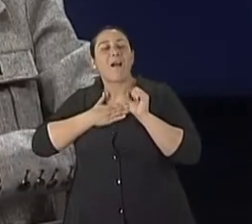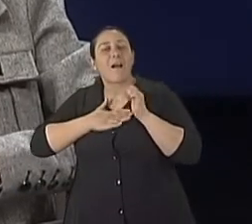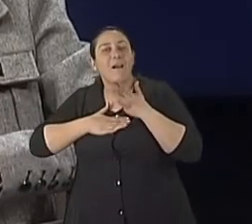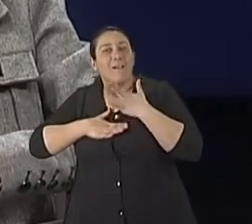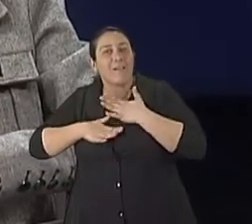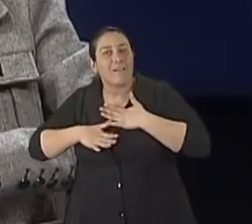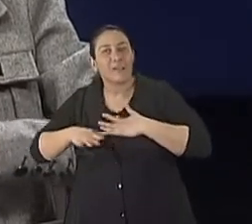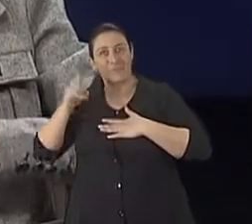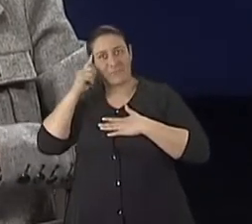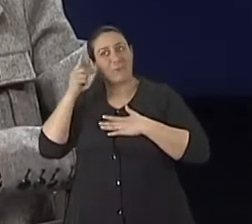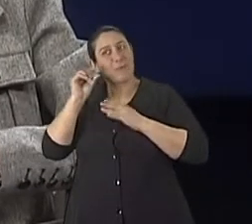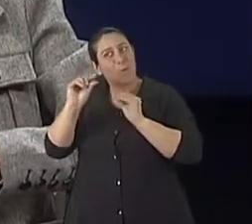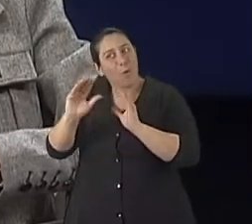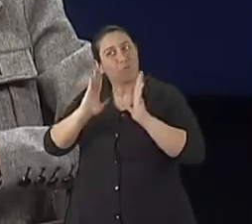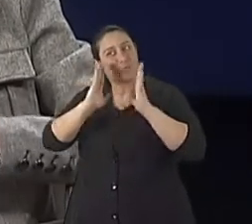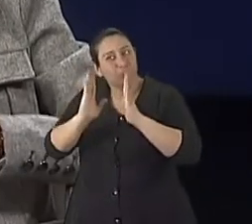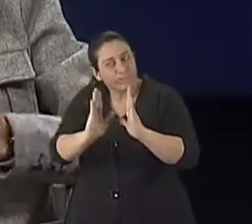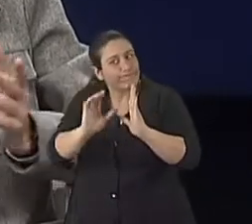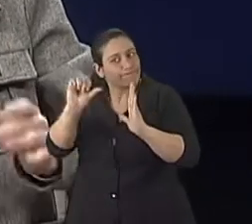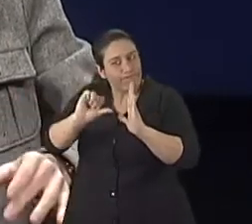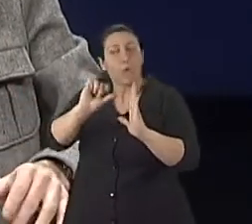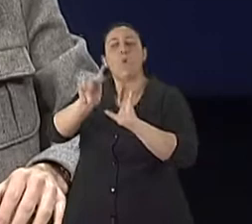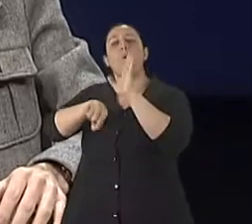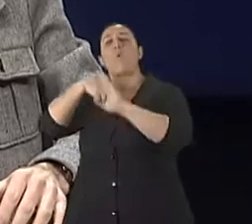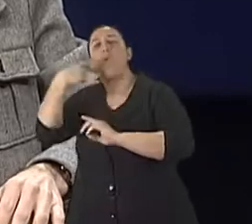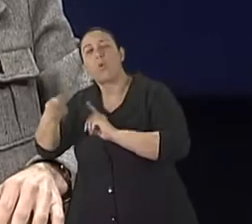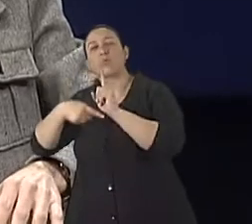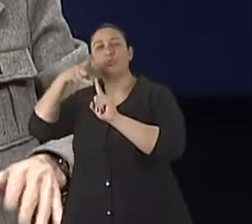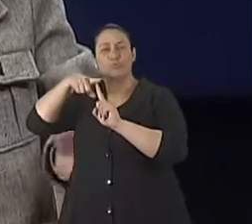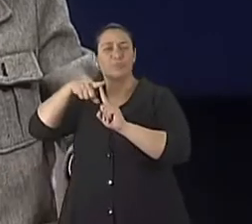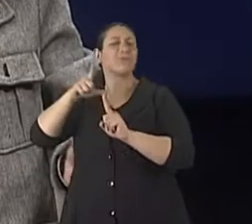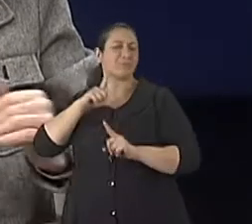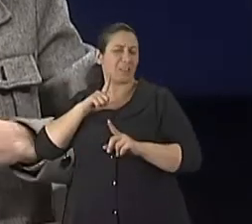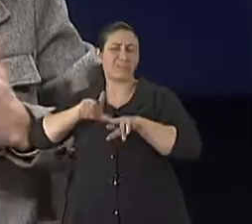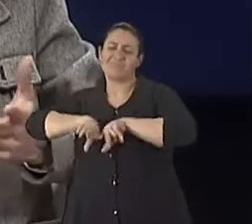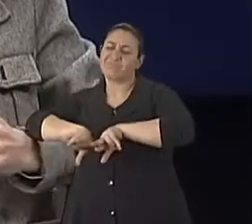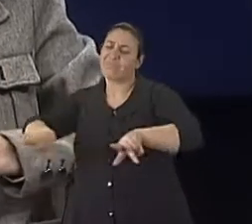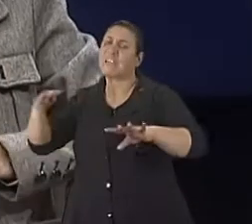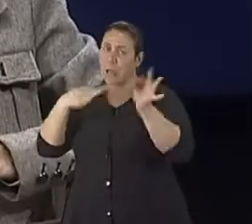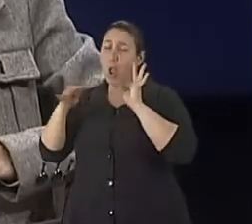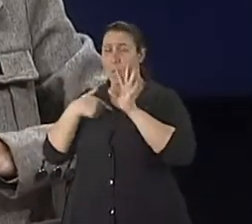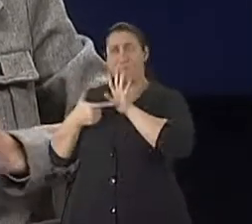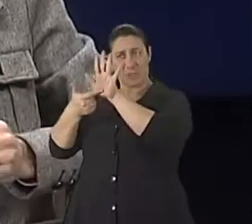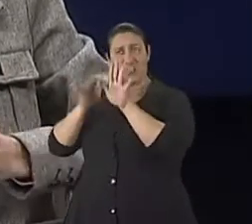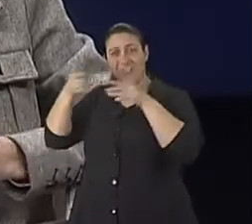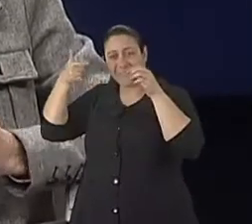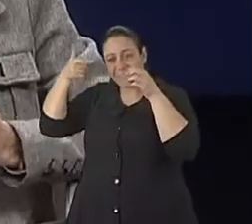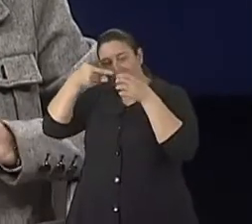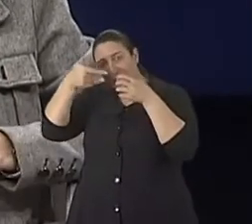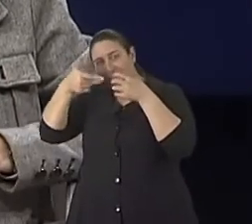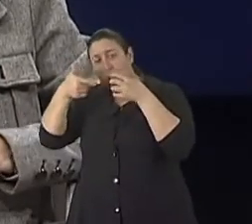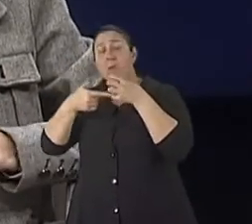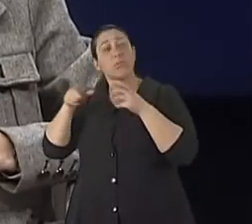alguma técnica digamos mais minimamente invasiva dentre elas a gente tem várias técnicas assim é que mostrei algumas né mas também tem as